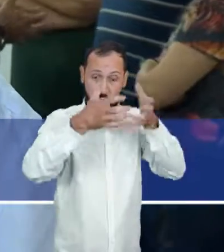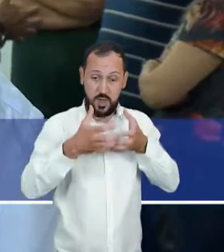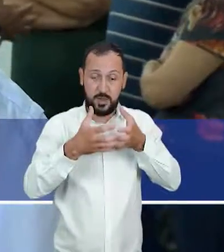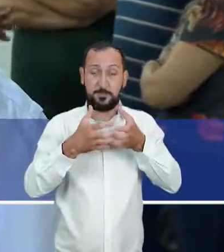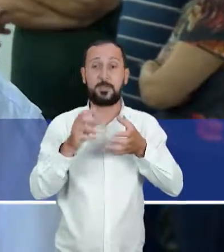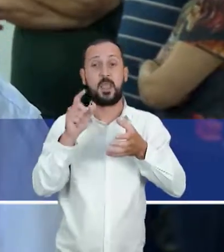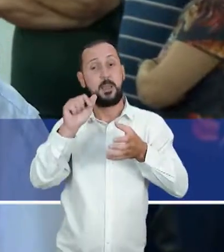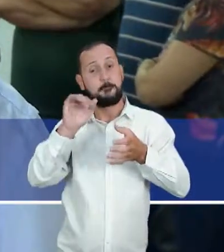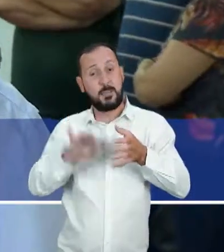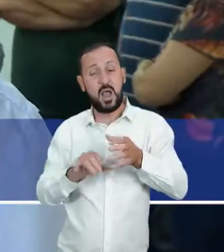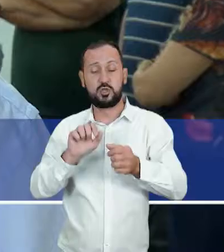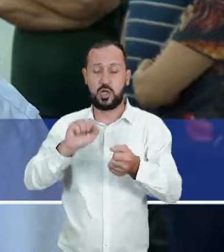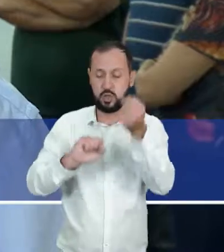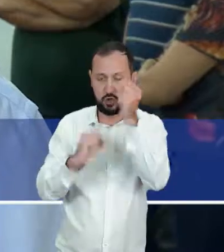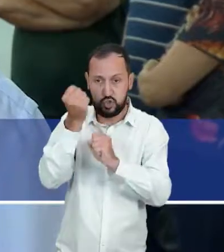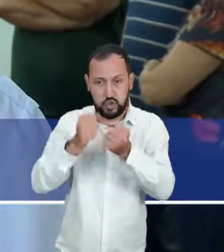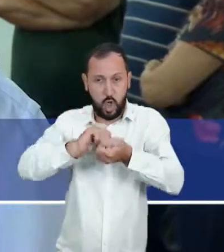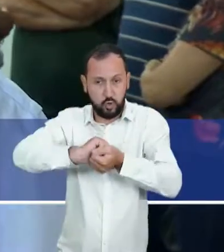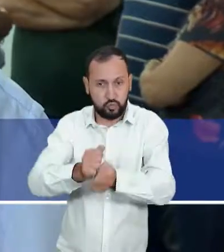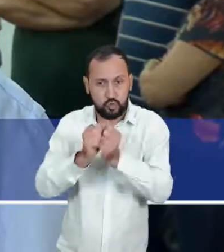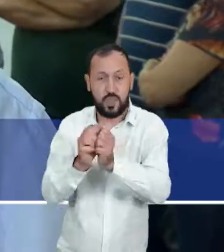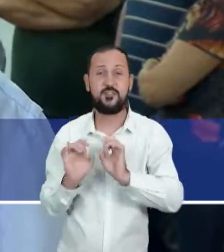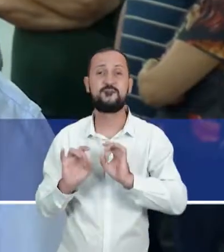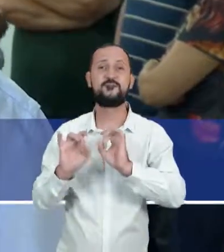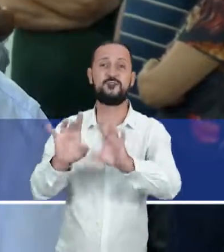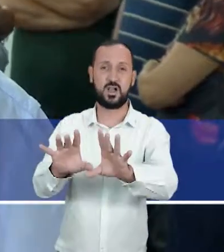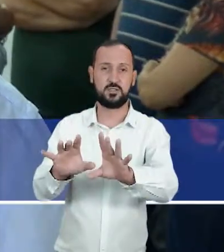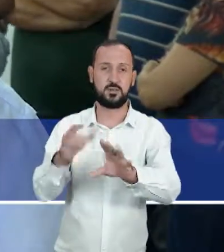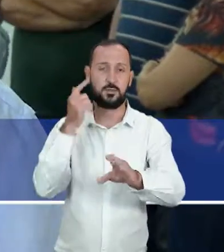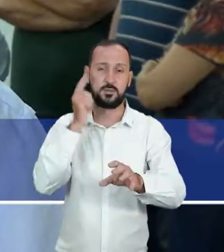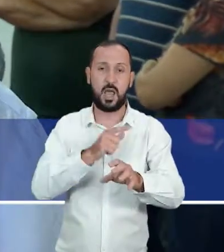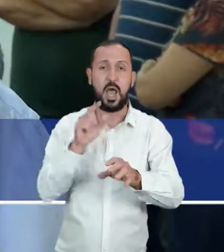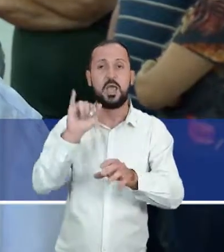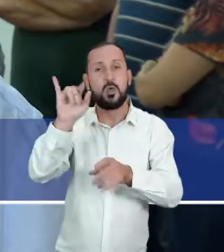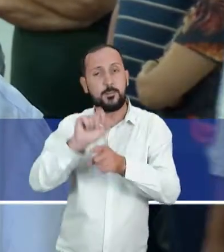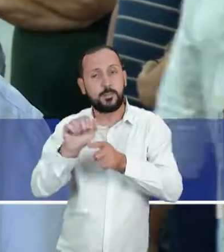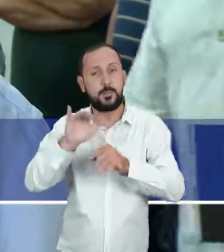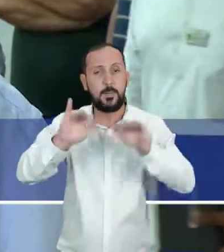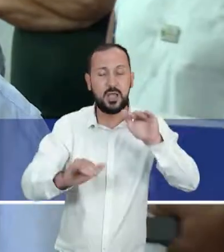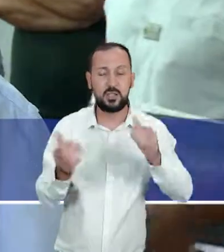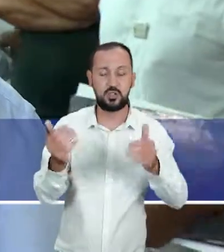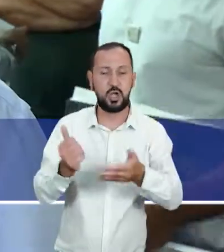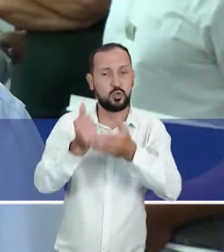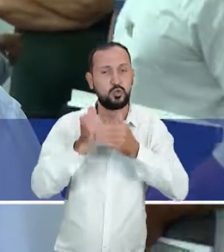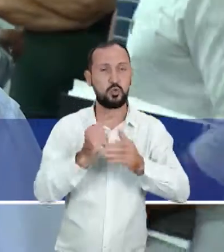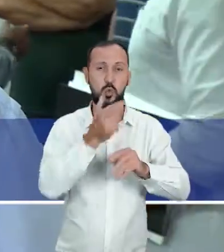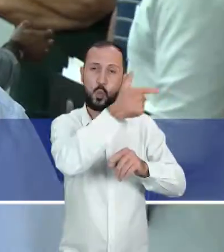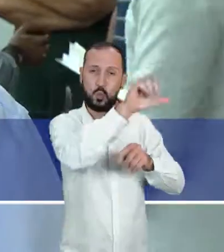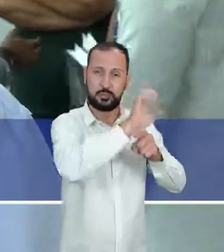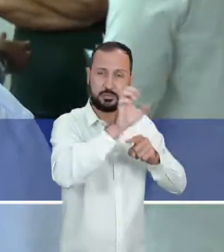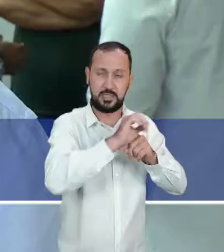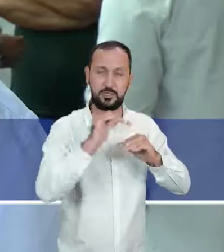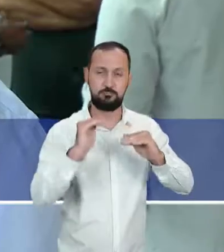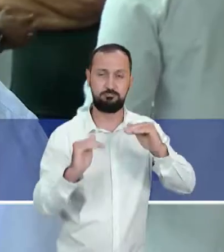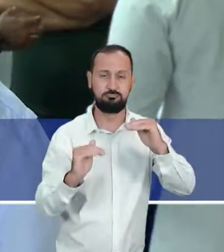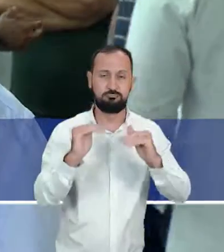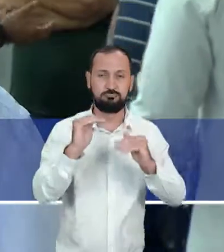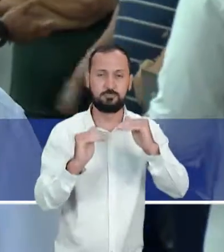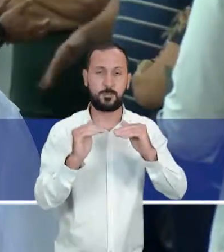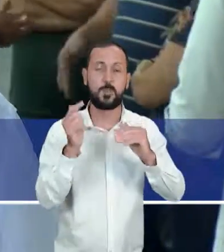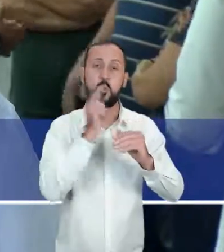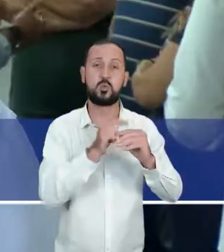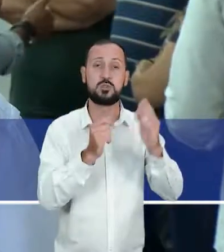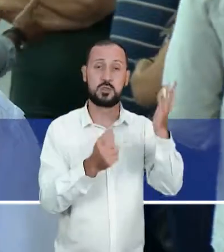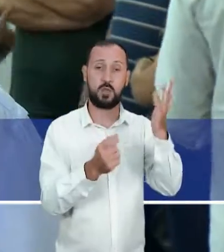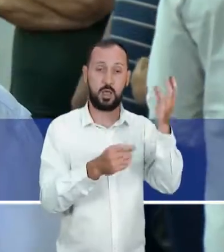industrializar. Isso nos dá, no jogo da concorrência com os outros estados, a gente fica de igual para igual, porque a gente